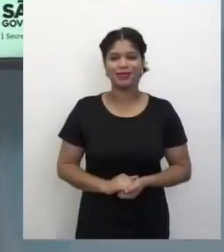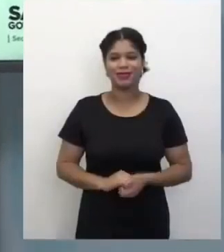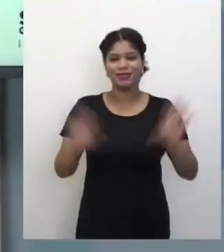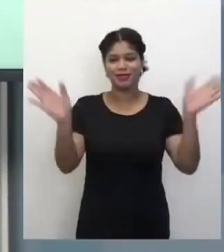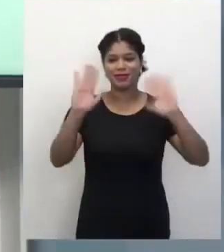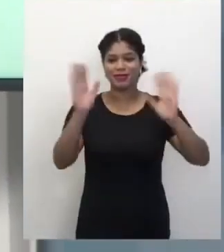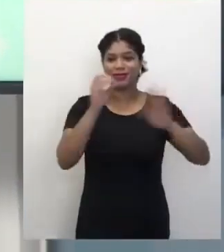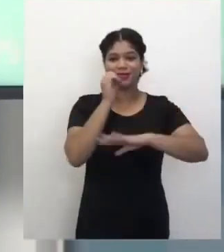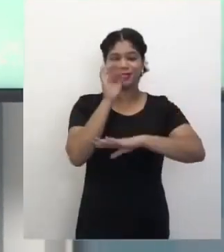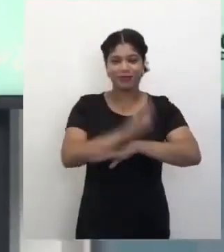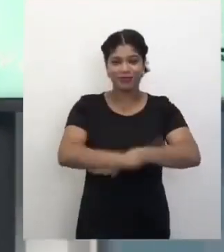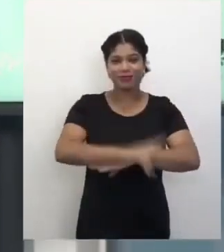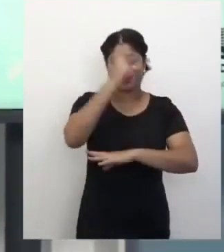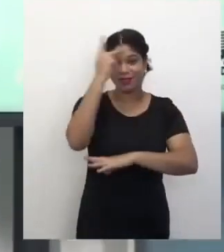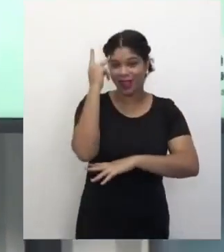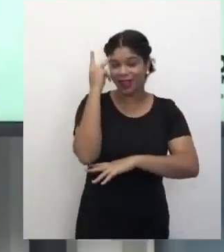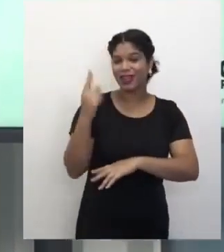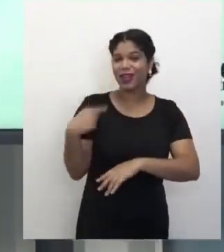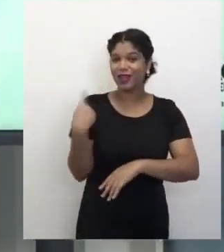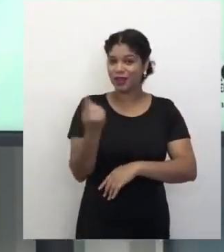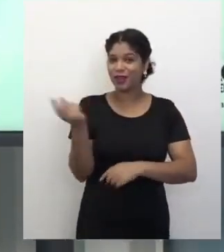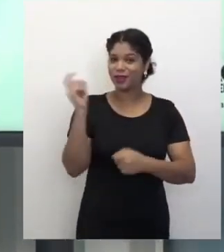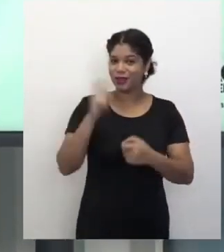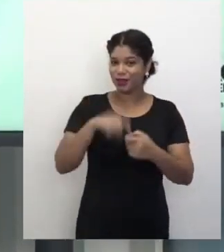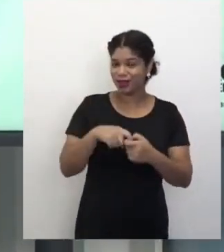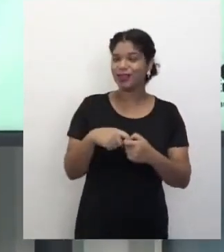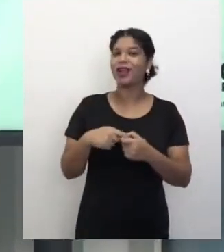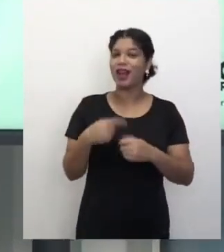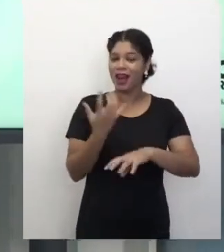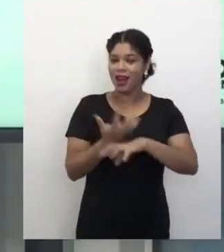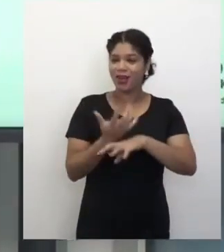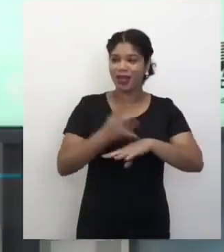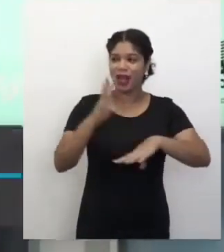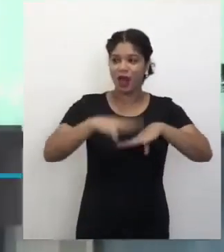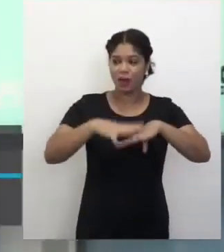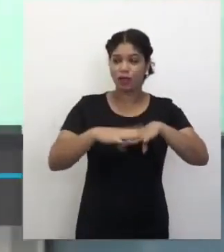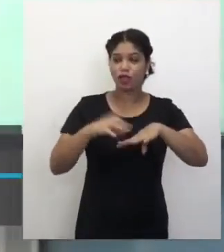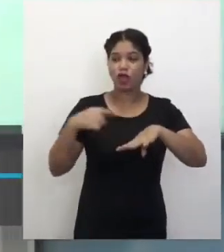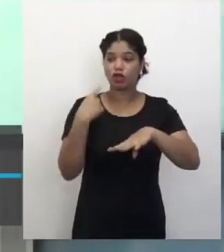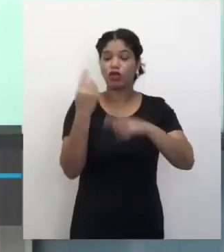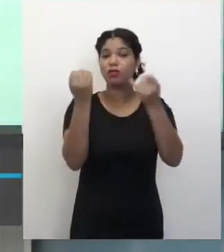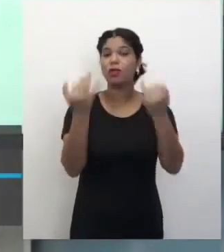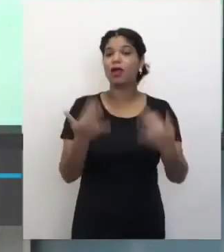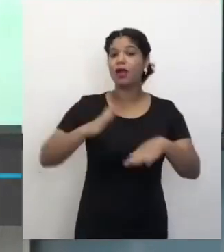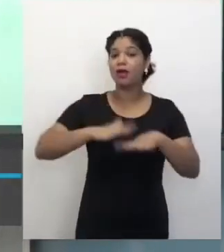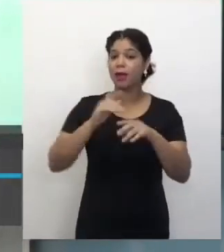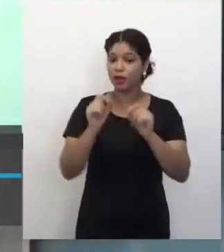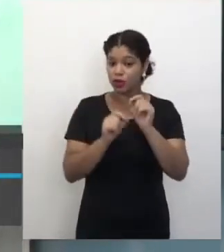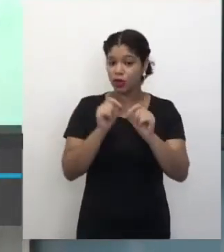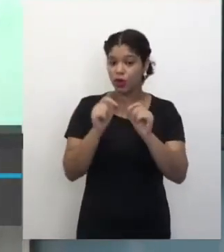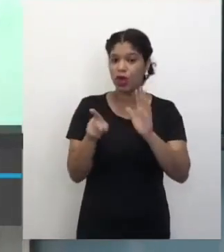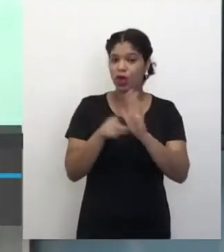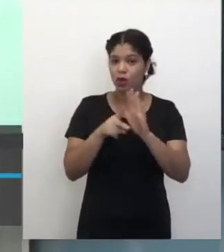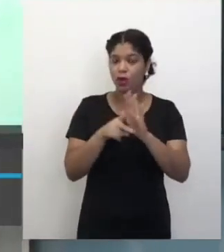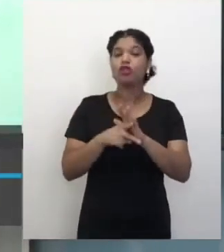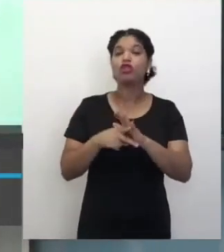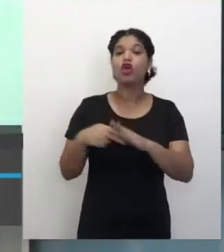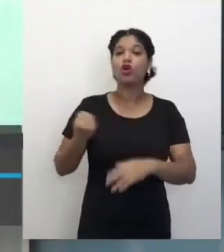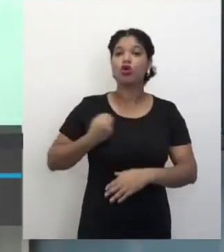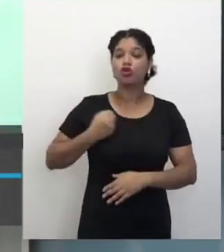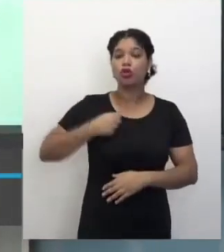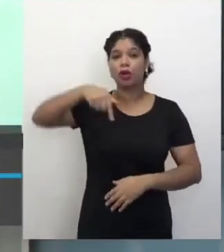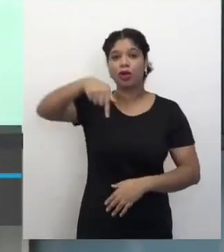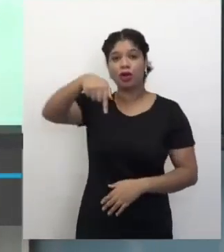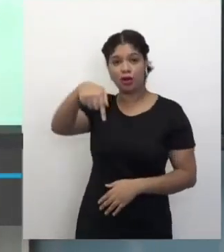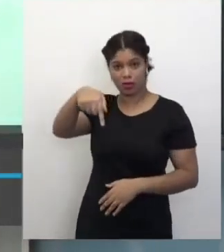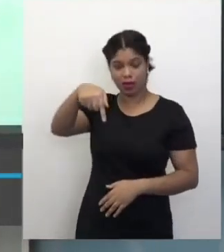Boa tarde, pessoal. Olha a gente de novo aqui para mais uma aulinha de matemática. Hoje a gente vai falar de mais uma operação dos números racionais. A gente já